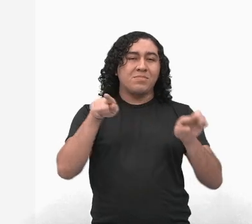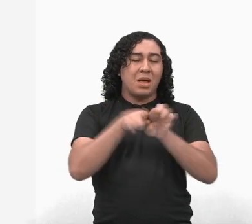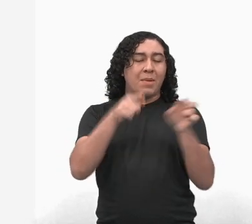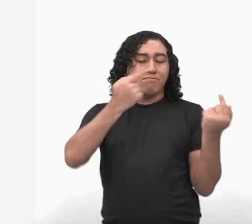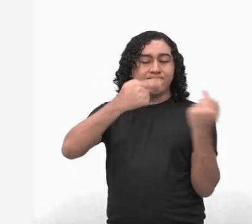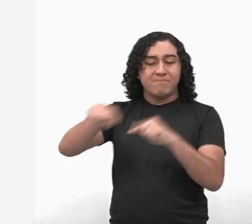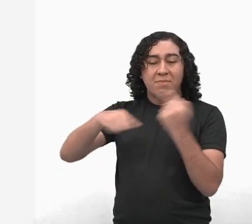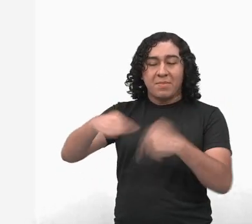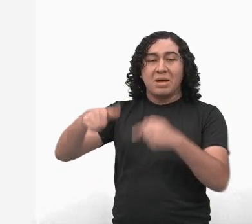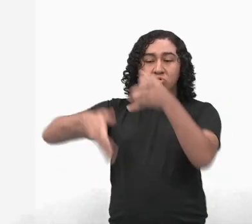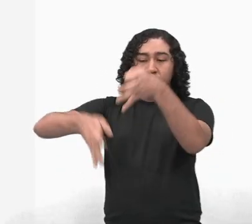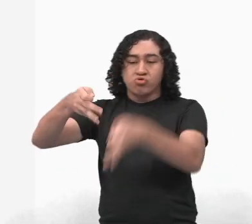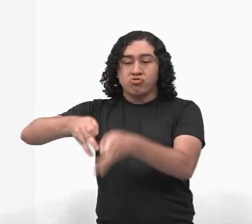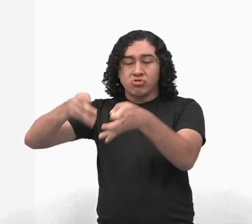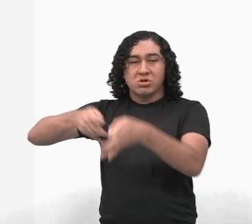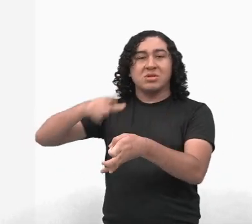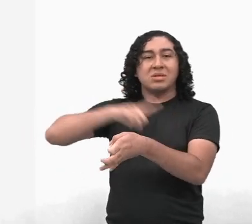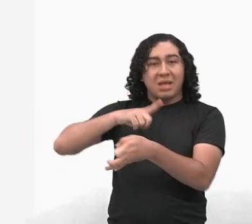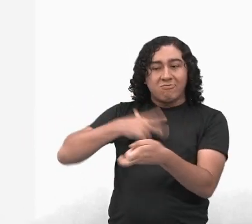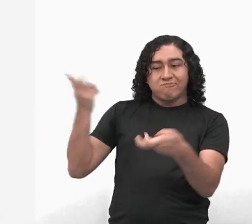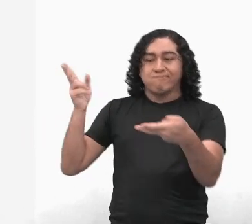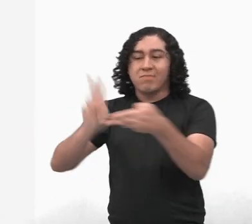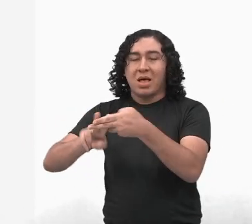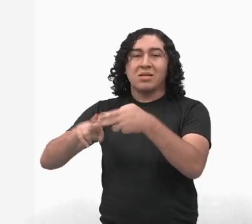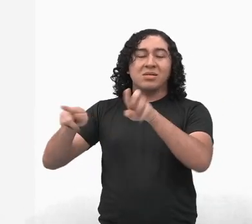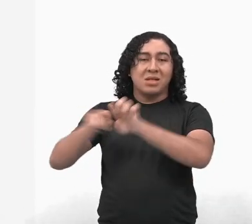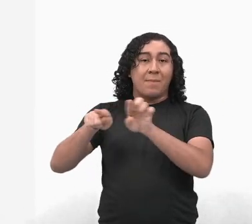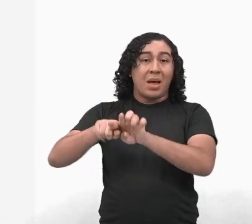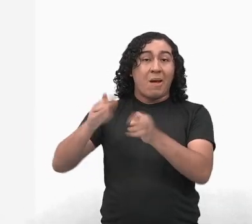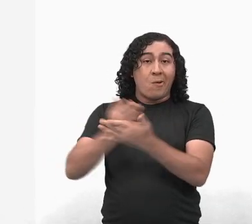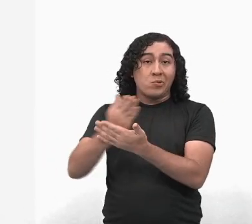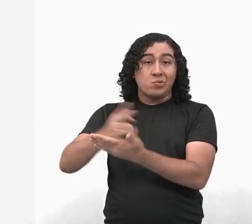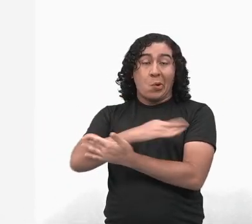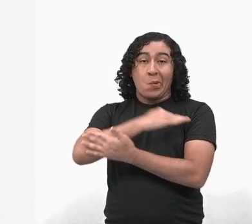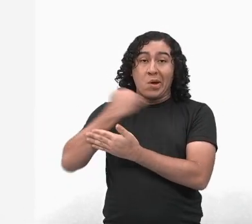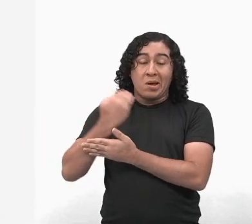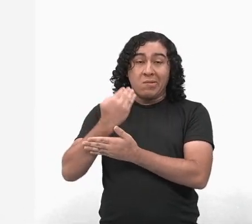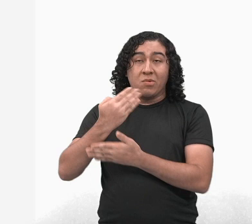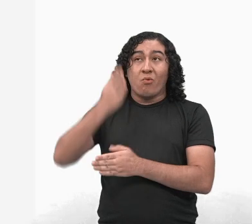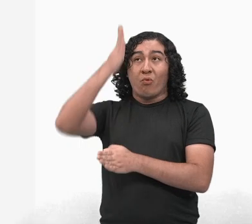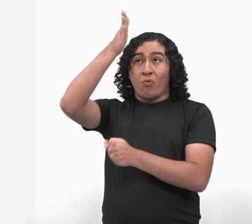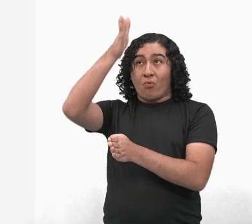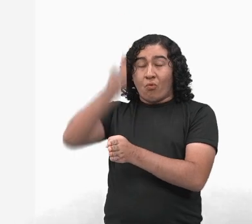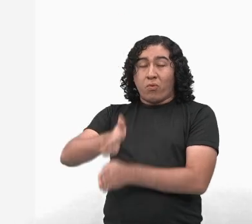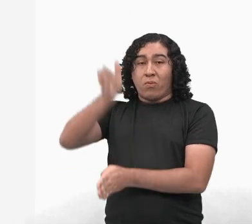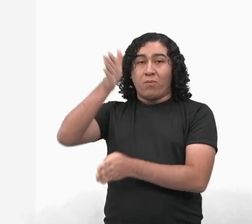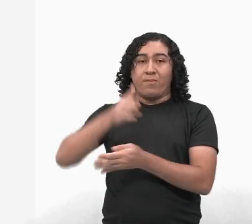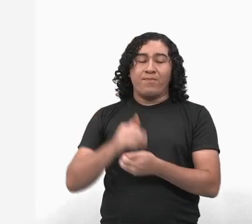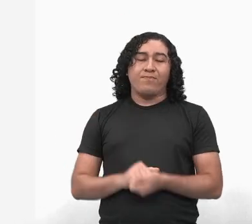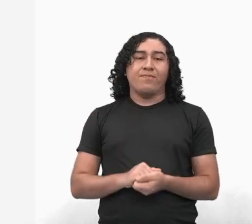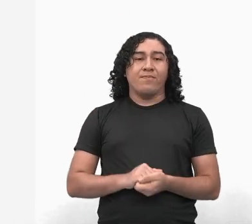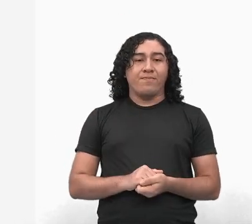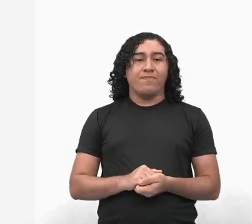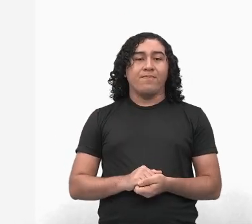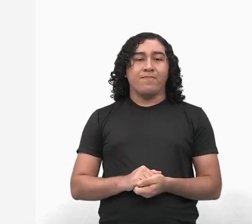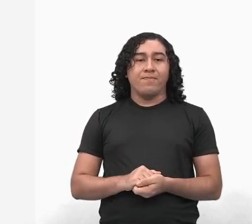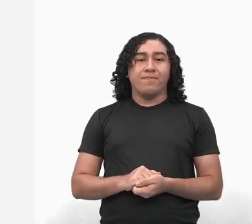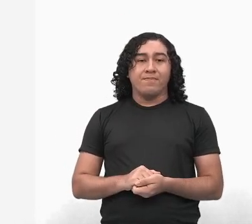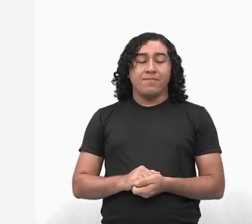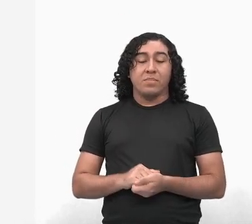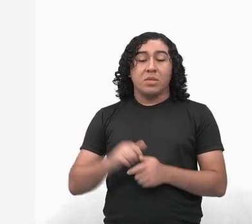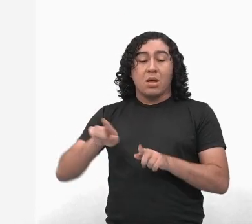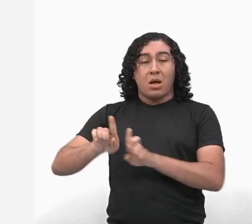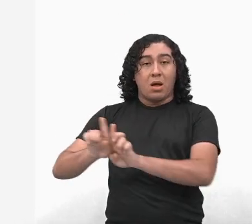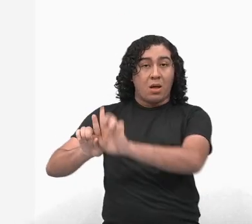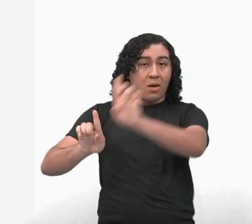foram julgados, condenados e muitos deles foram executados. Vamos falar um pouquinho mais sobre a revolta dos malês, galera. Inúmeras